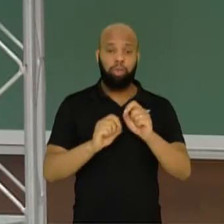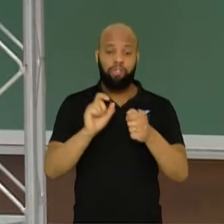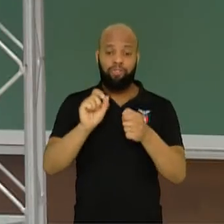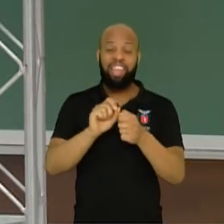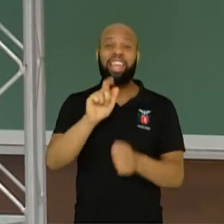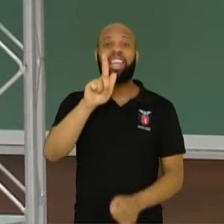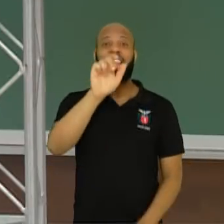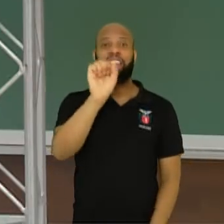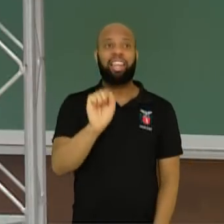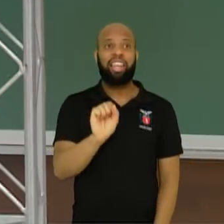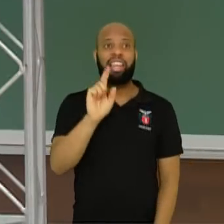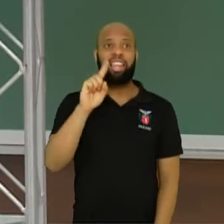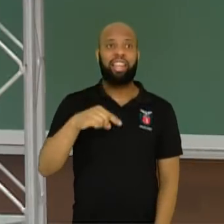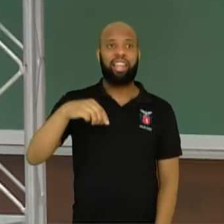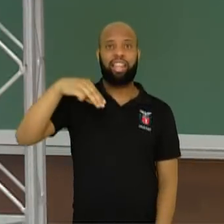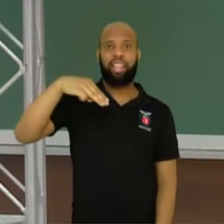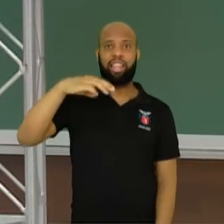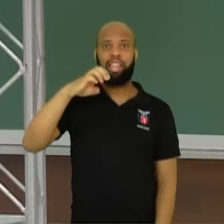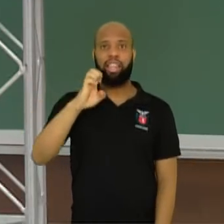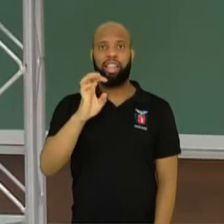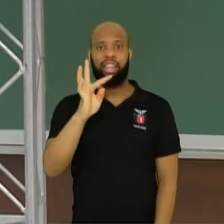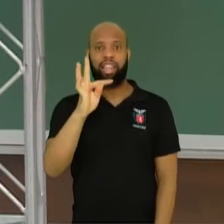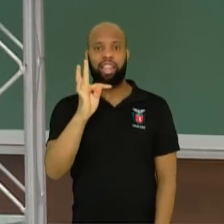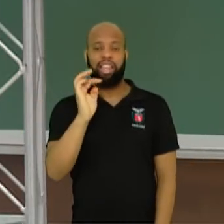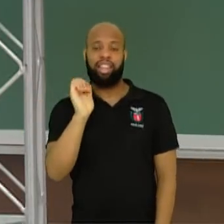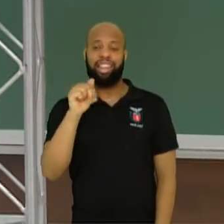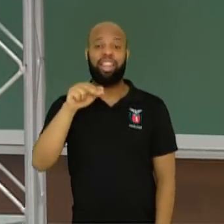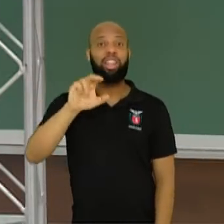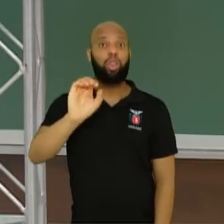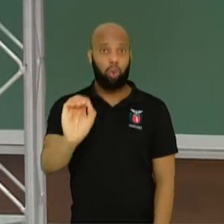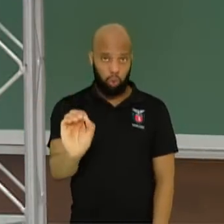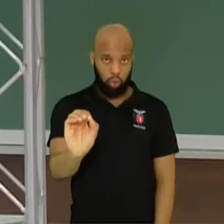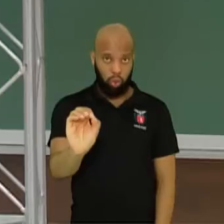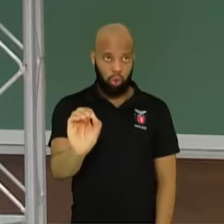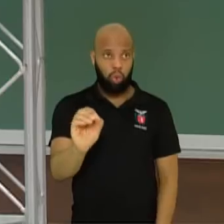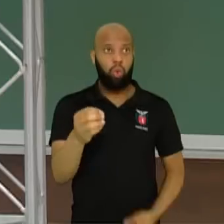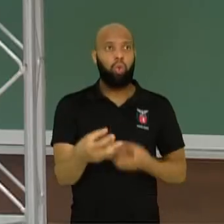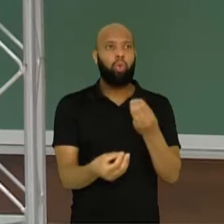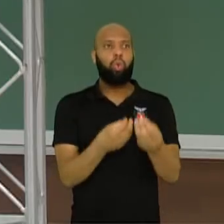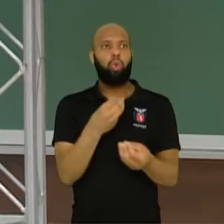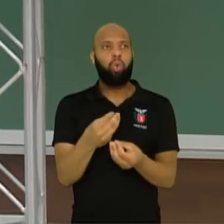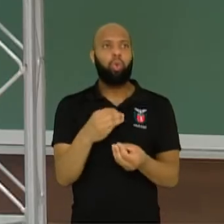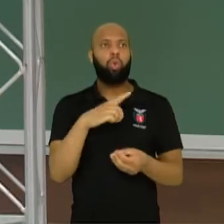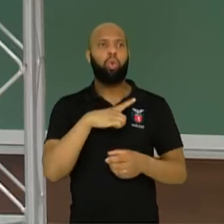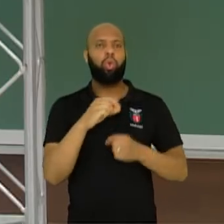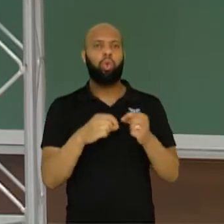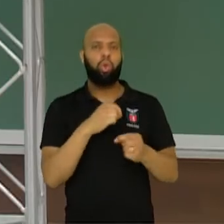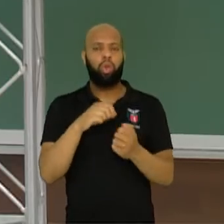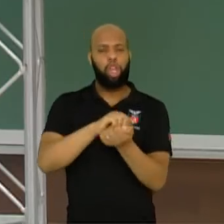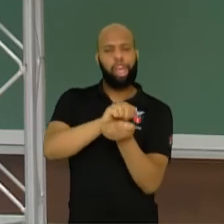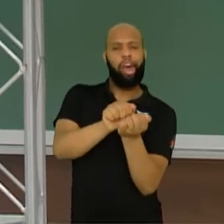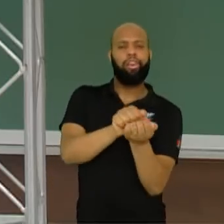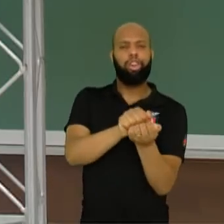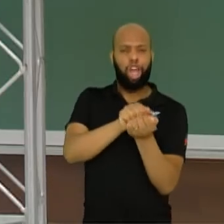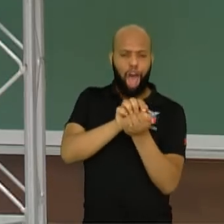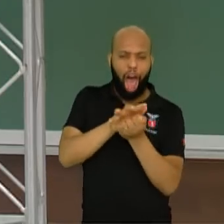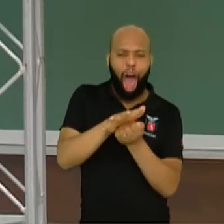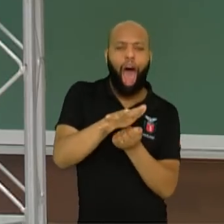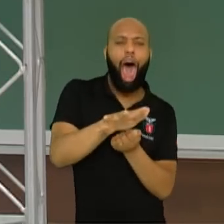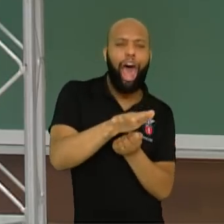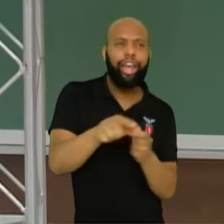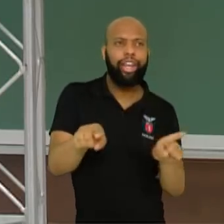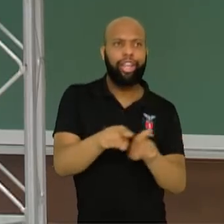um gás, o metano, lá no seu sistema digestório e o elimina pelos arrotos e pelos